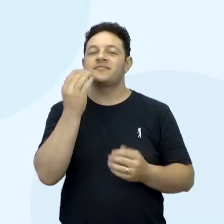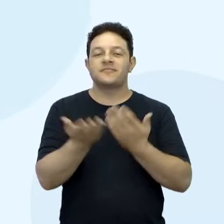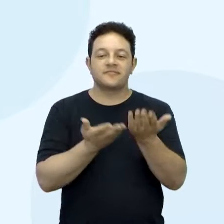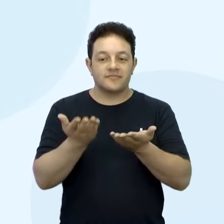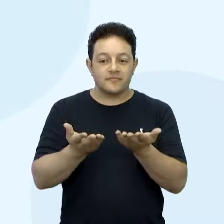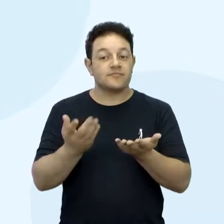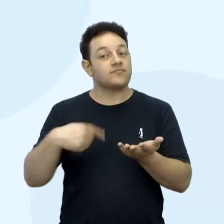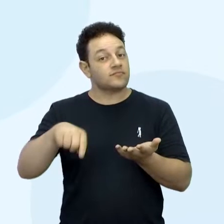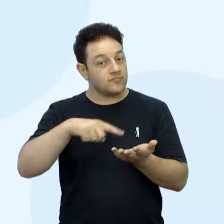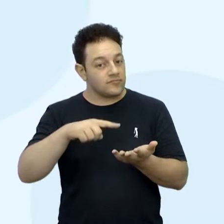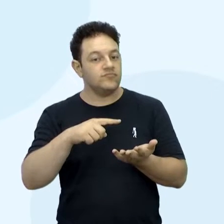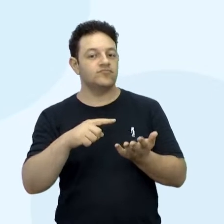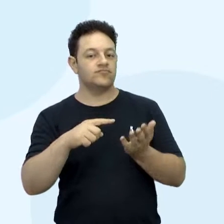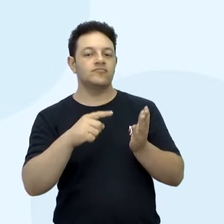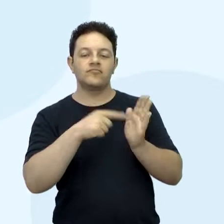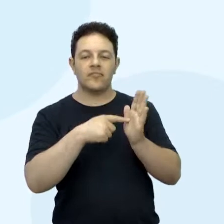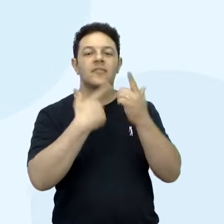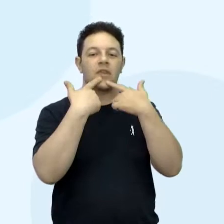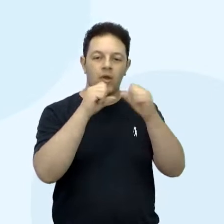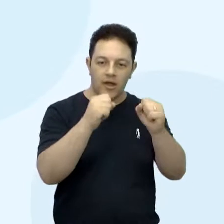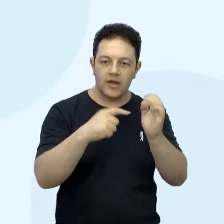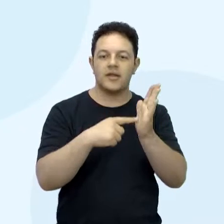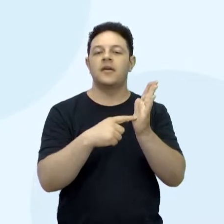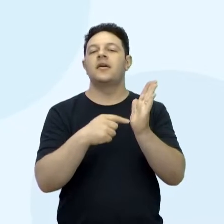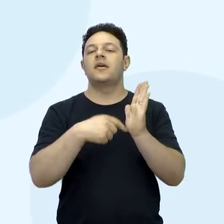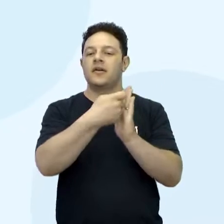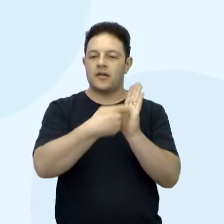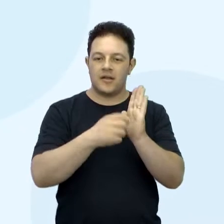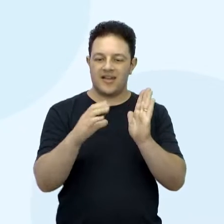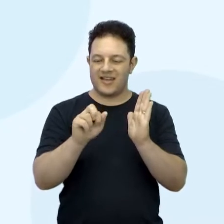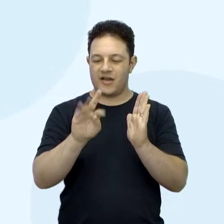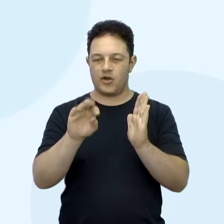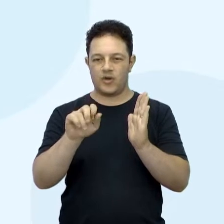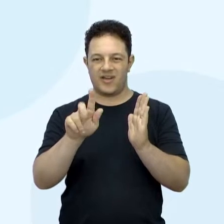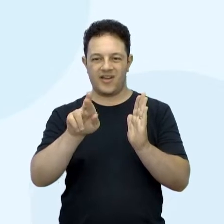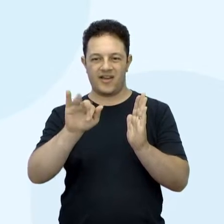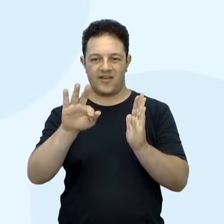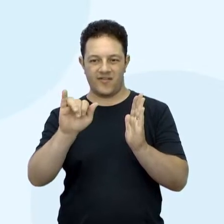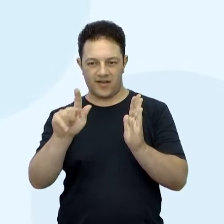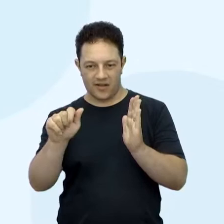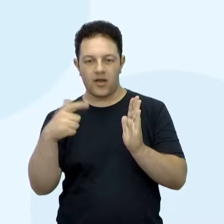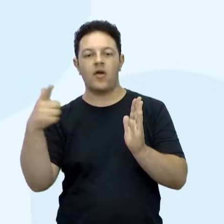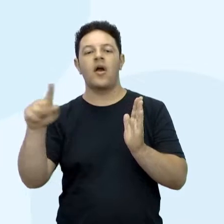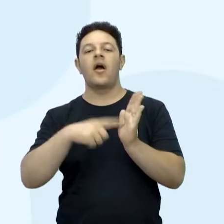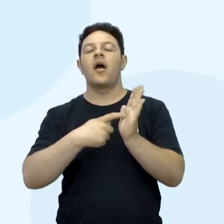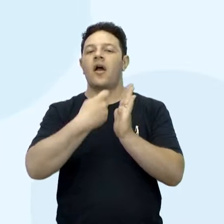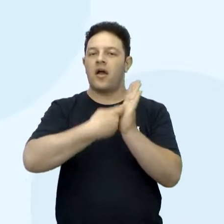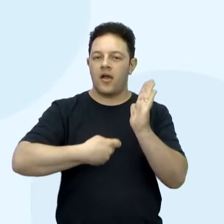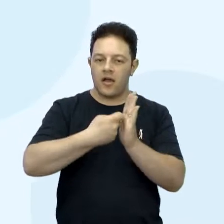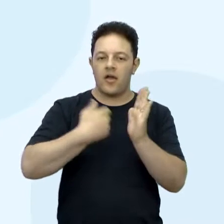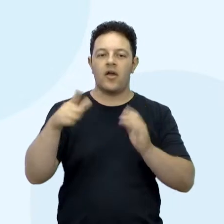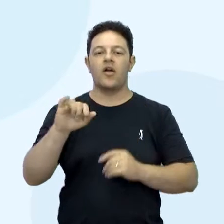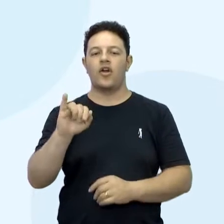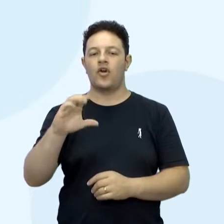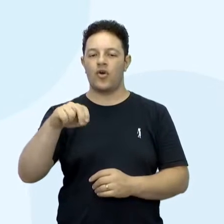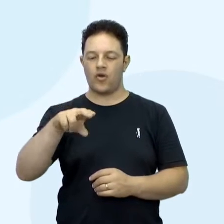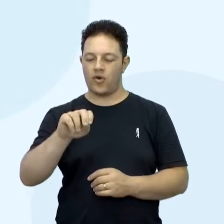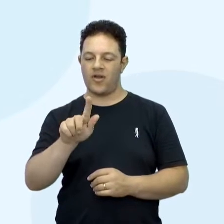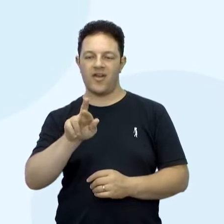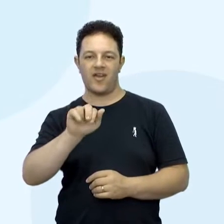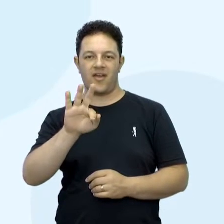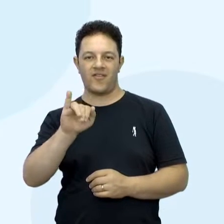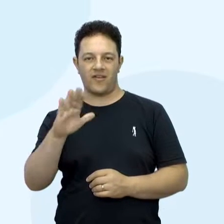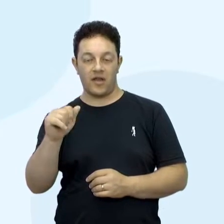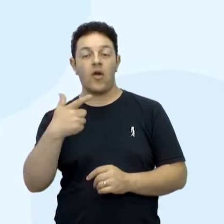utilizar linguagens cartográfica, gráfica e iconográfica, diferentes gêneros textuais e